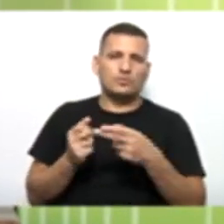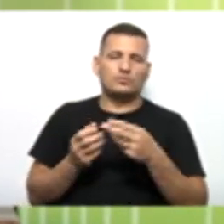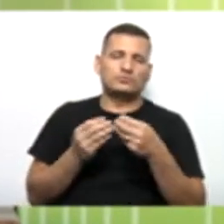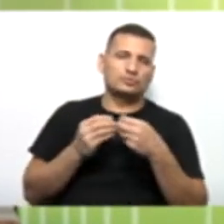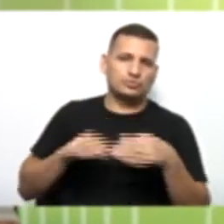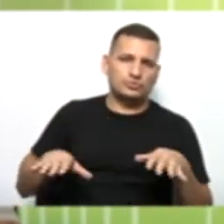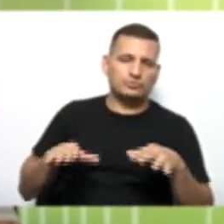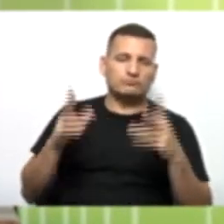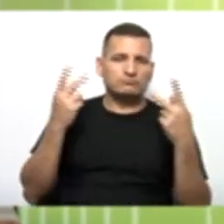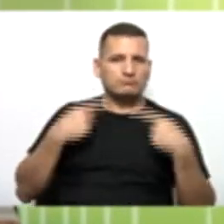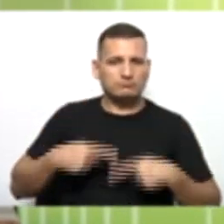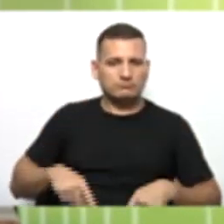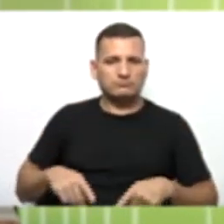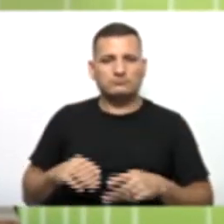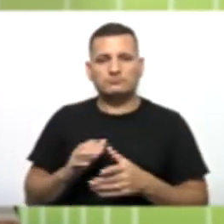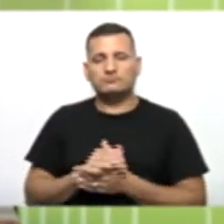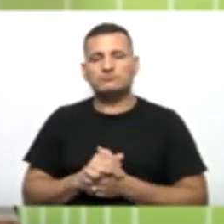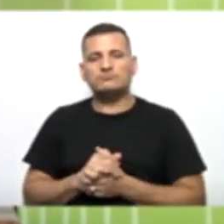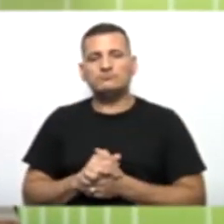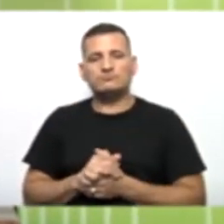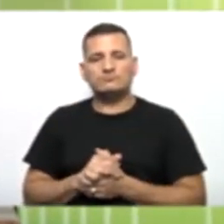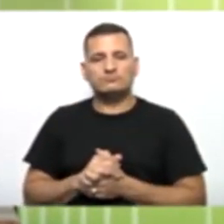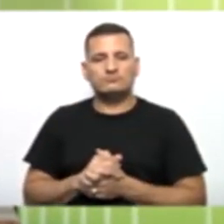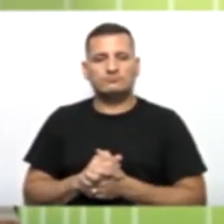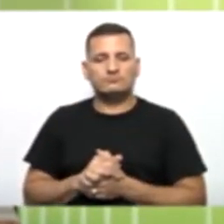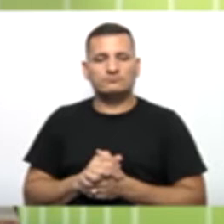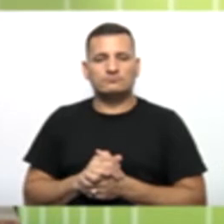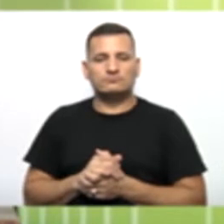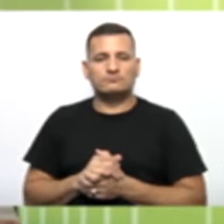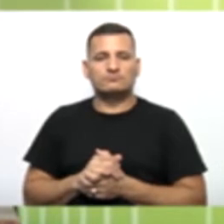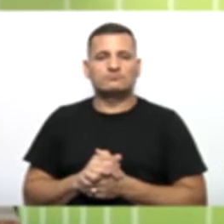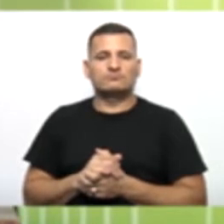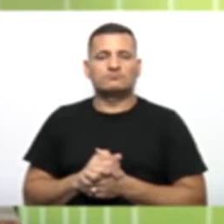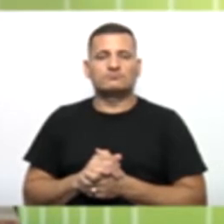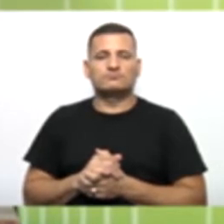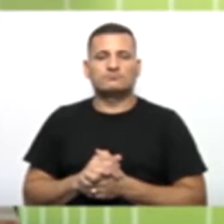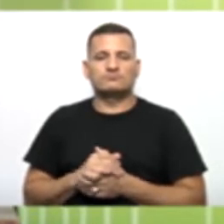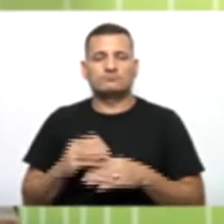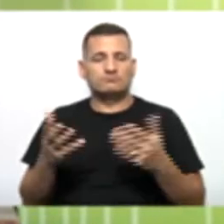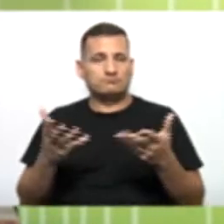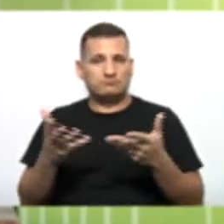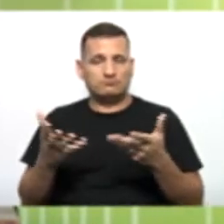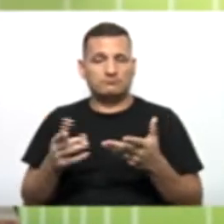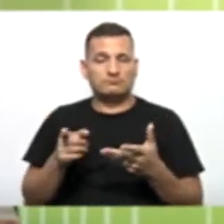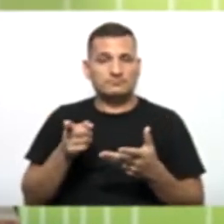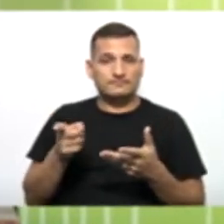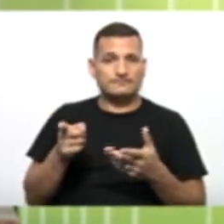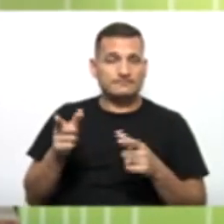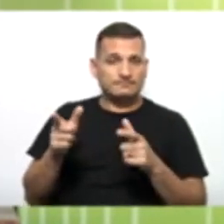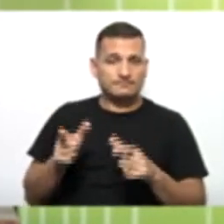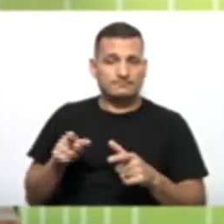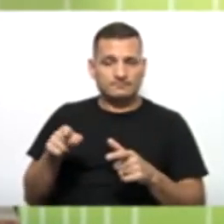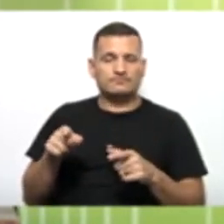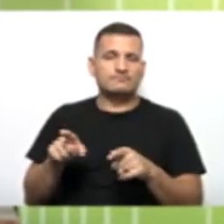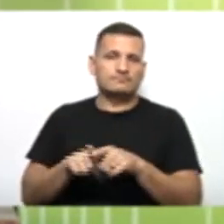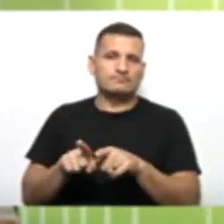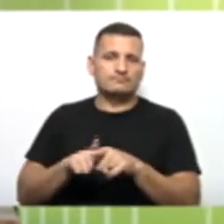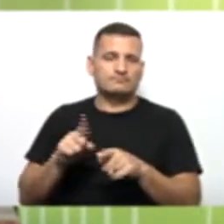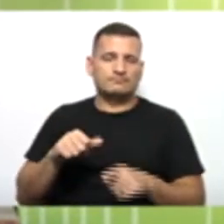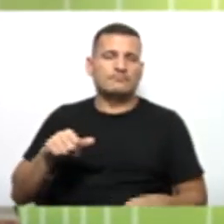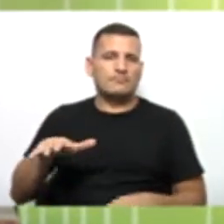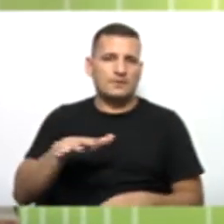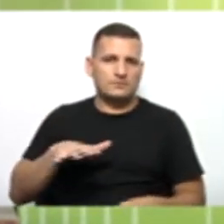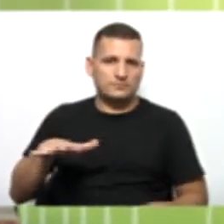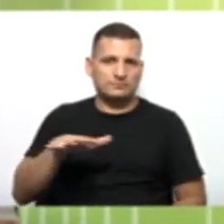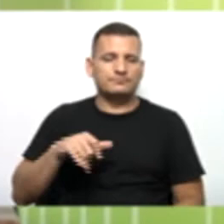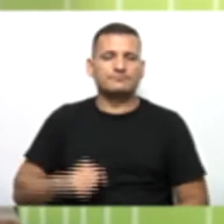solo, que o homem removeu ele e destruiu toda aquela plantação que havia em cima. Agora, esse local destruído também faz parte do meio